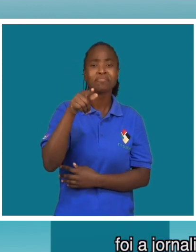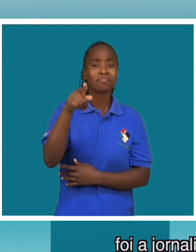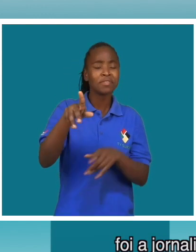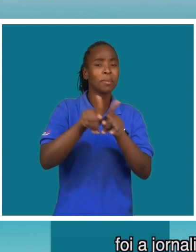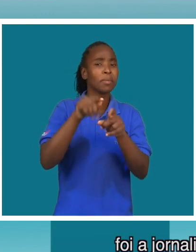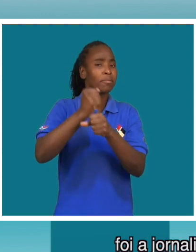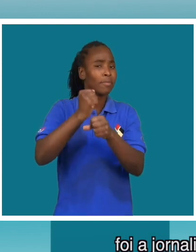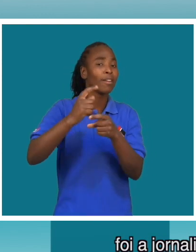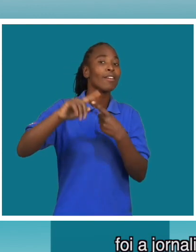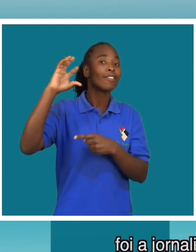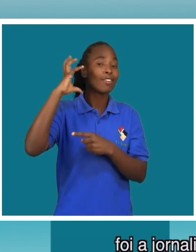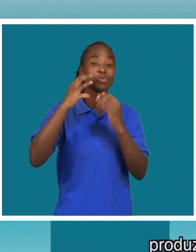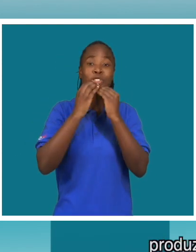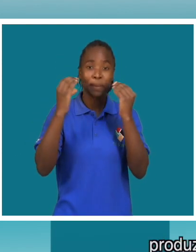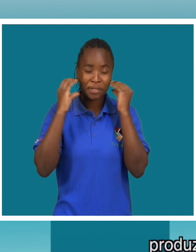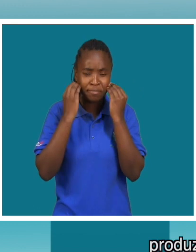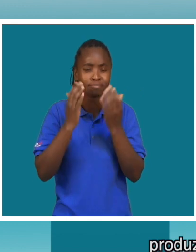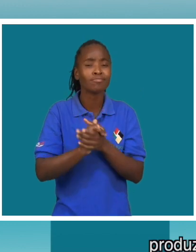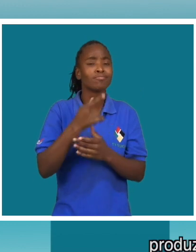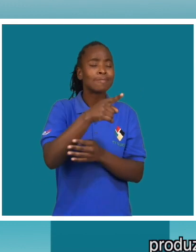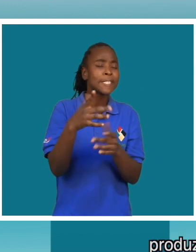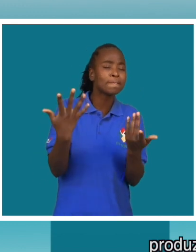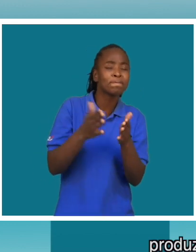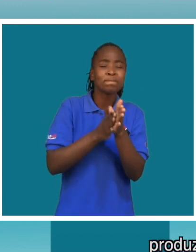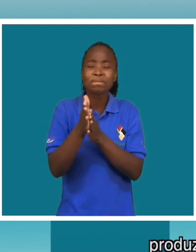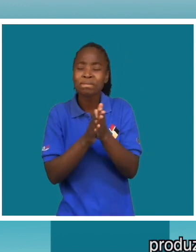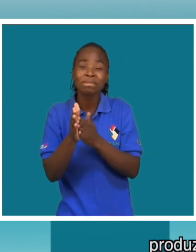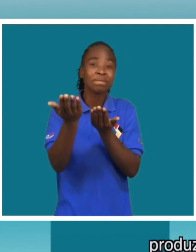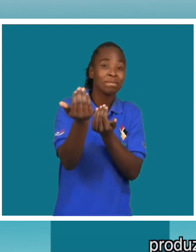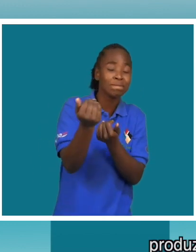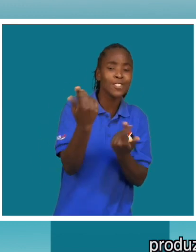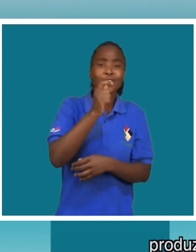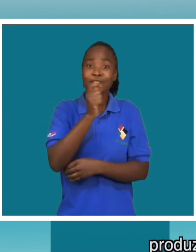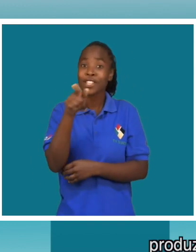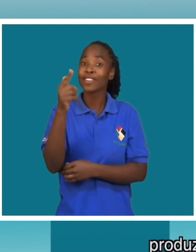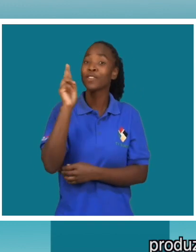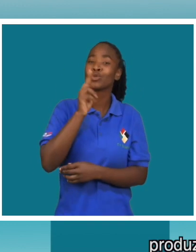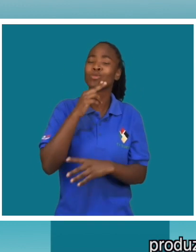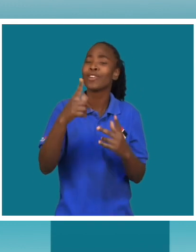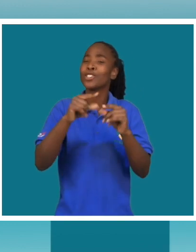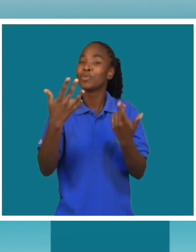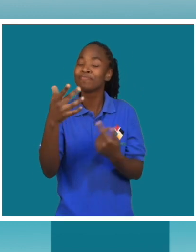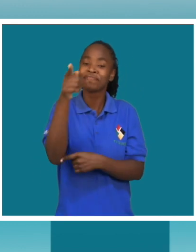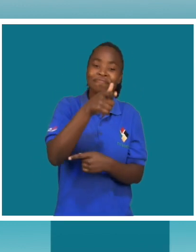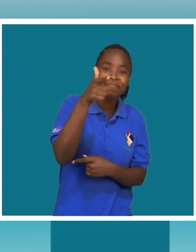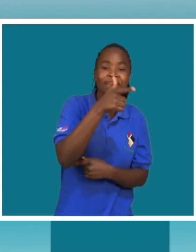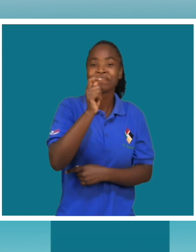Moçambique, que curiosamente produziu uma reportagem sobre um colaborador da TV Surdo.